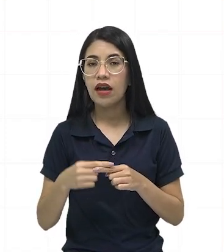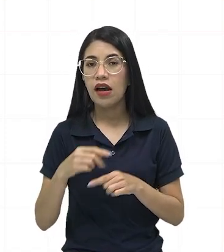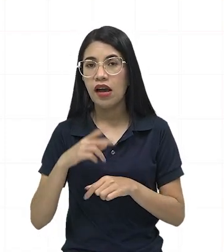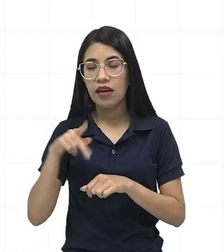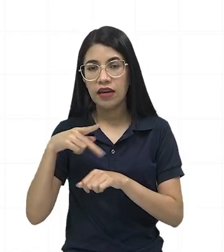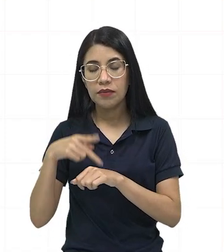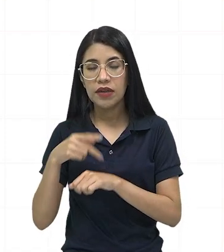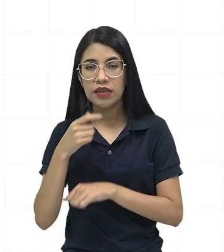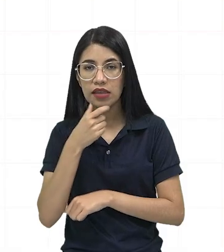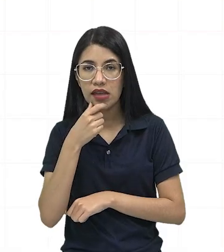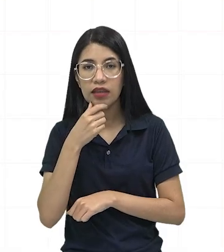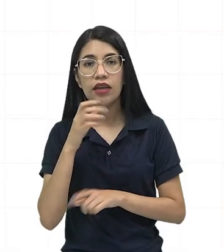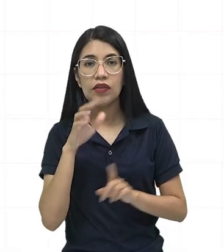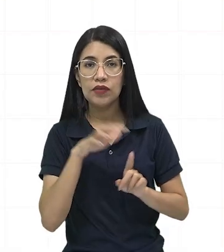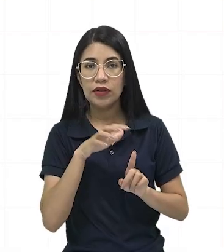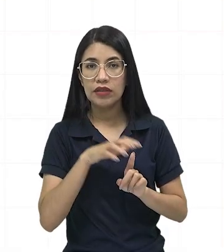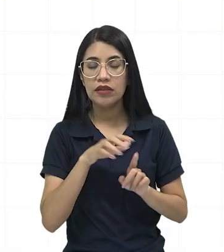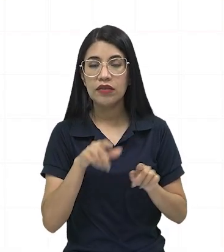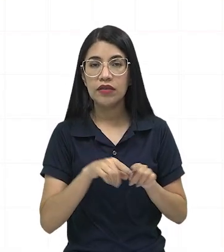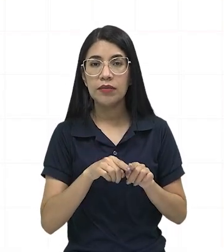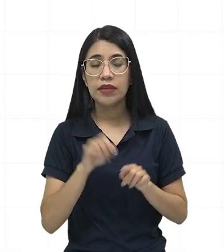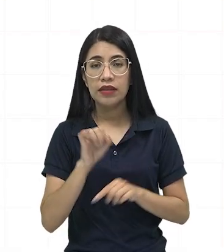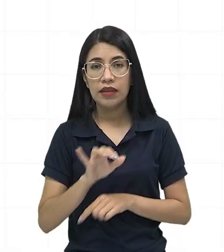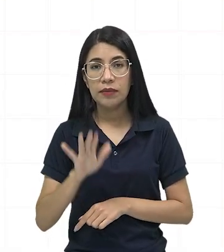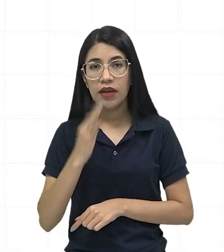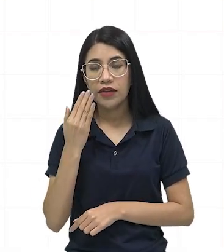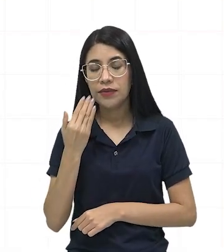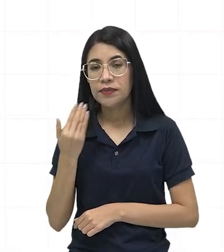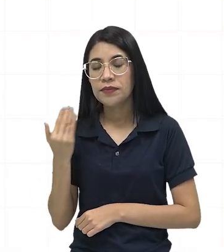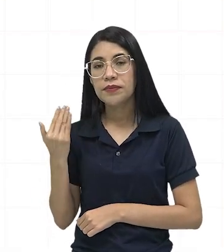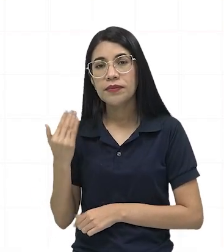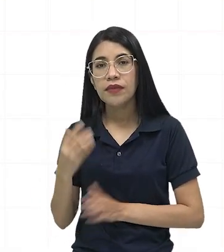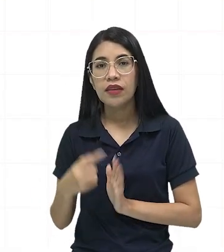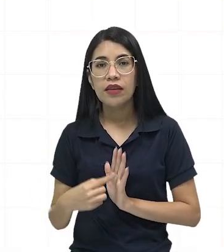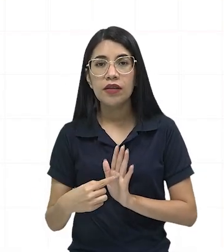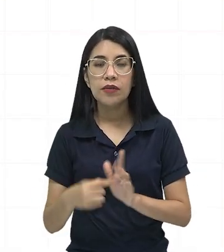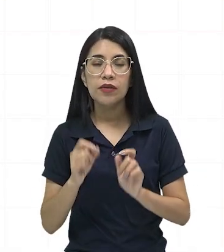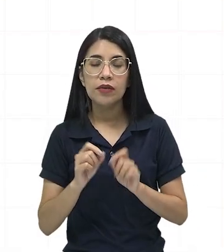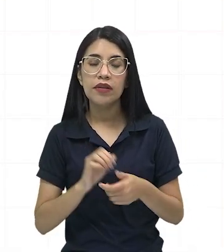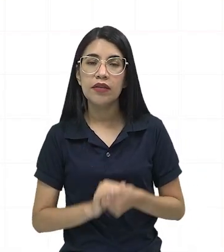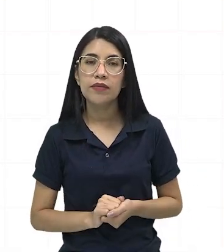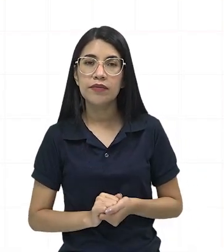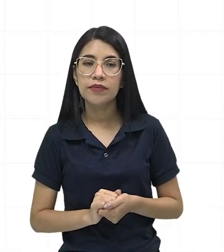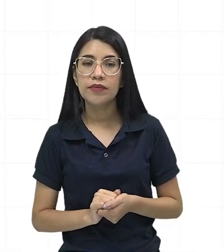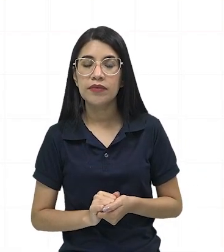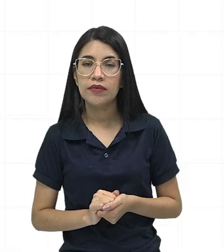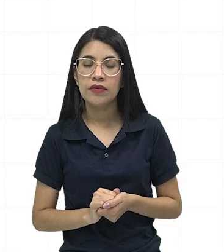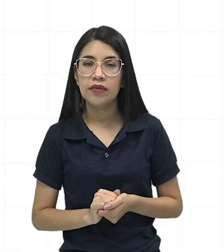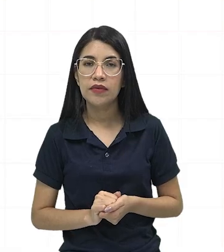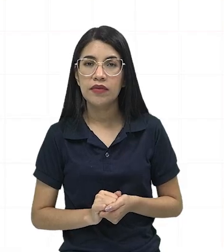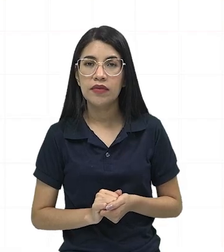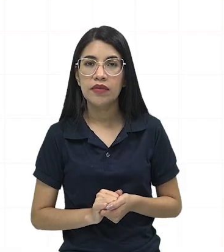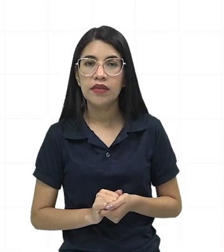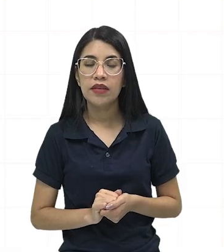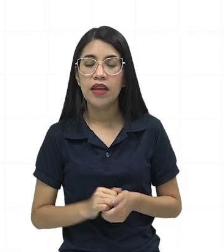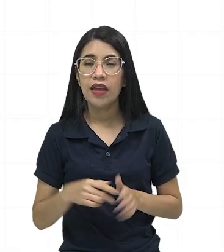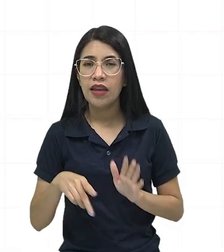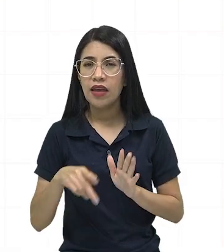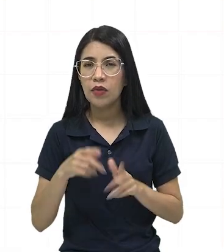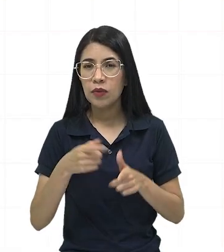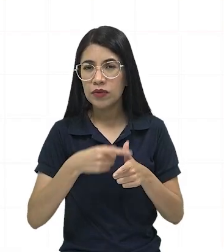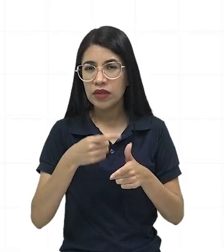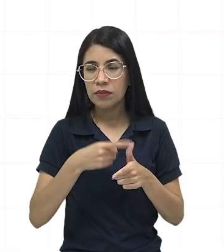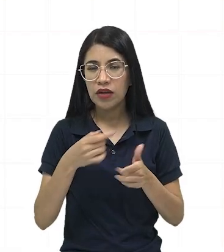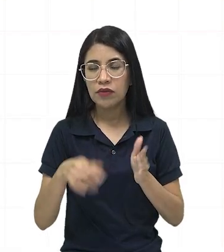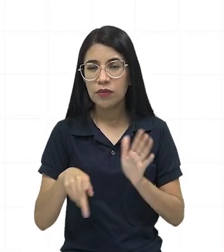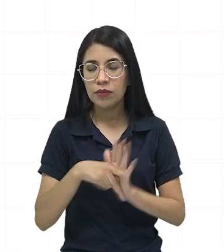você percebe que na imagem que a gente traz aqui, nós temos umas botas, né, de andar em gelo,